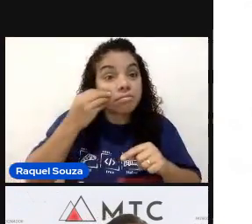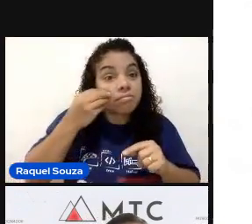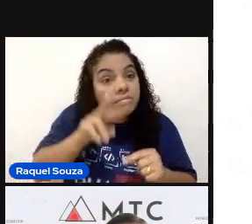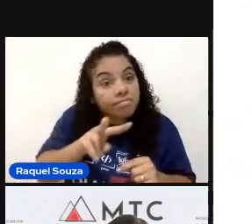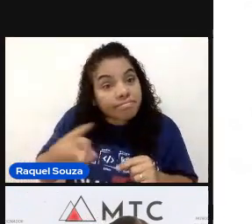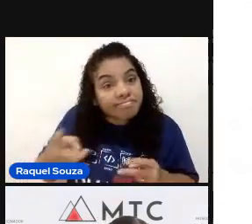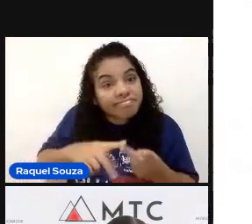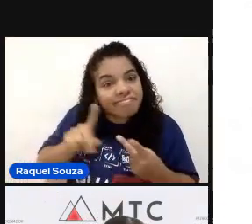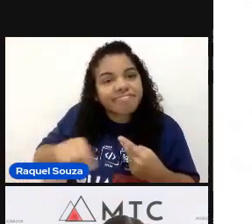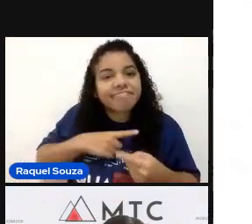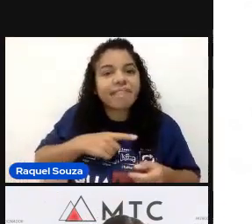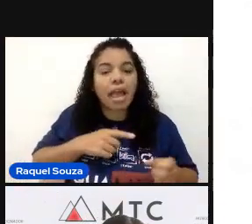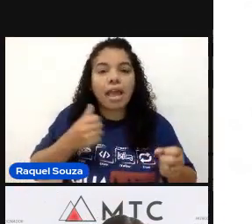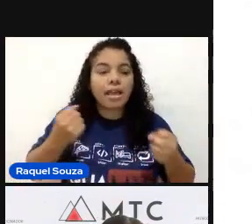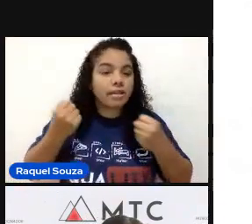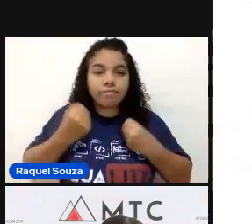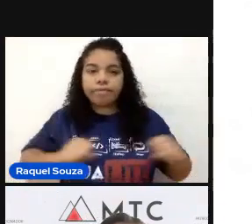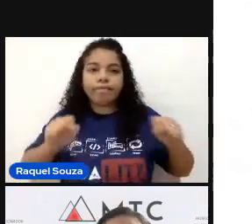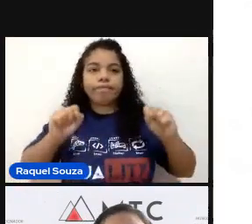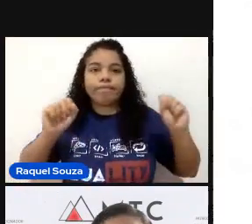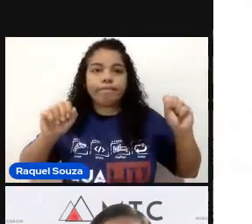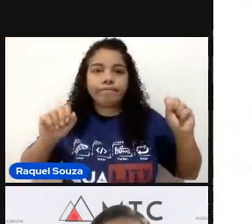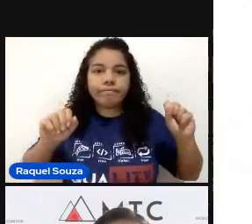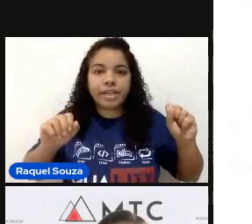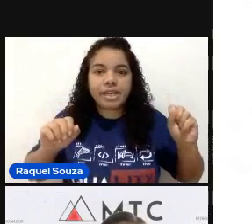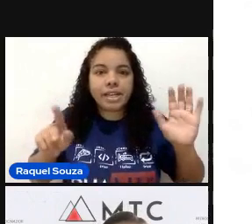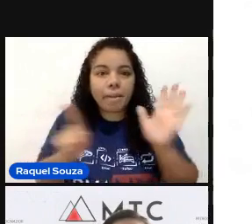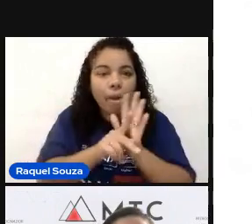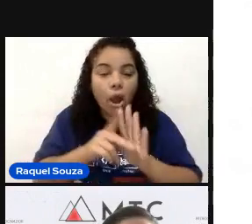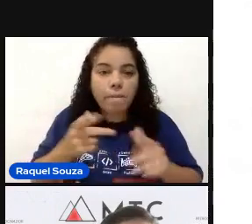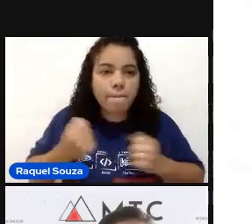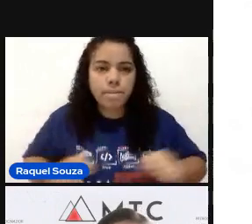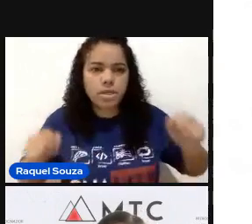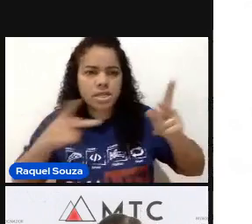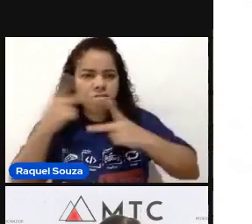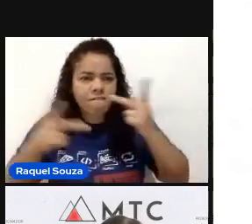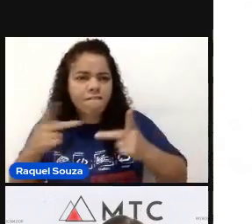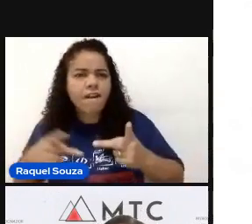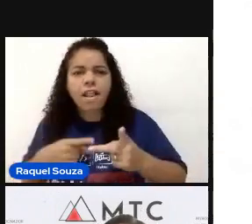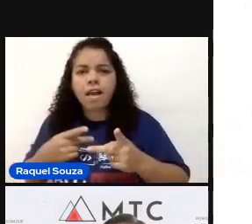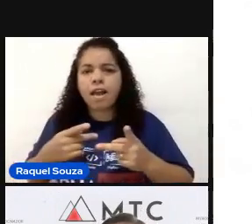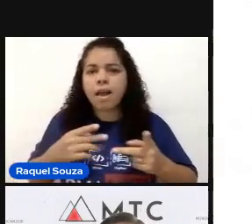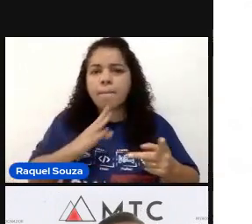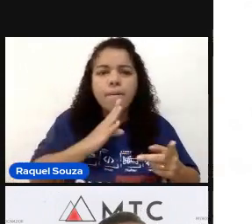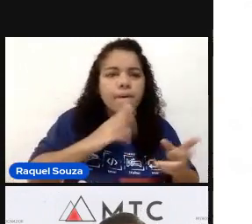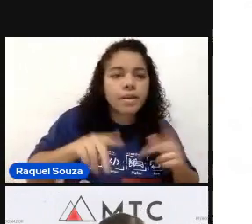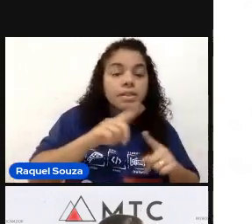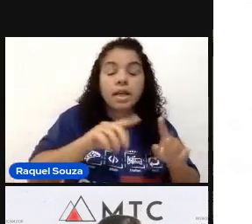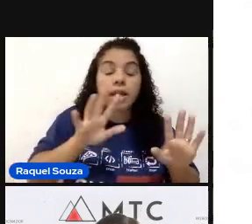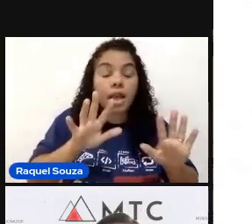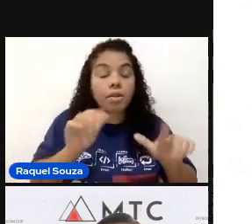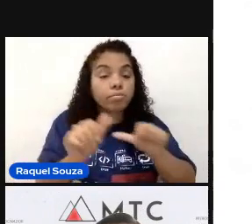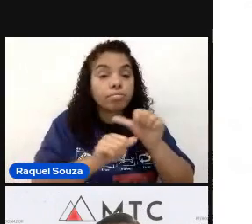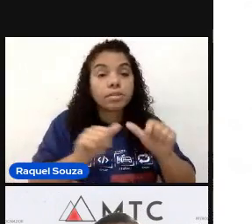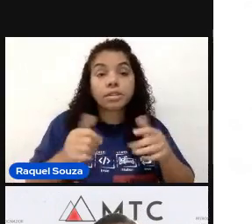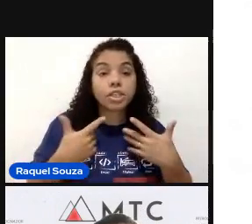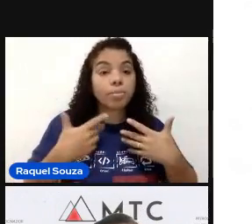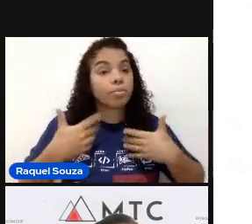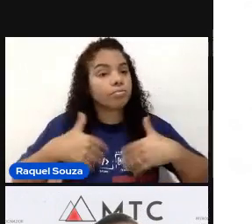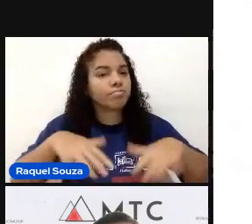típica impulsividade, né? Eu sou muito impulsiva para falar, impulsiva para conhecer, em